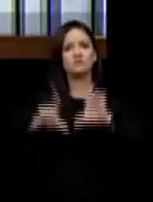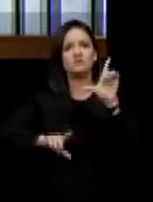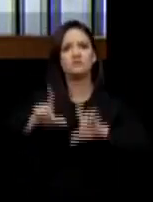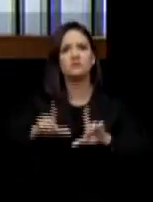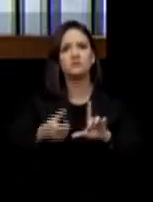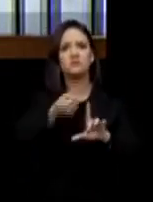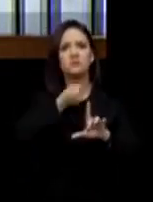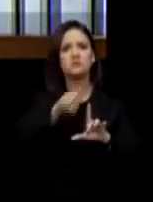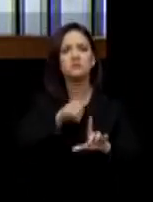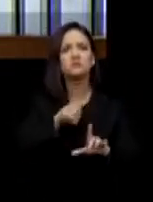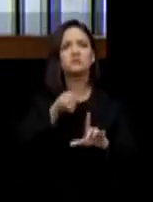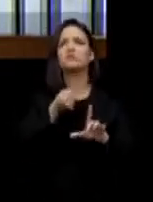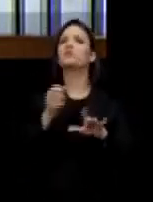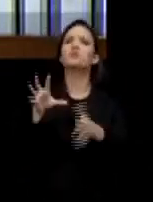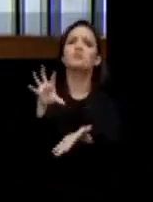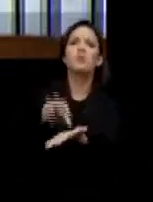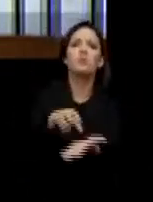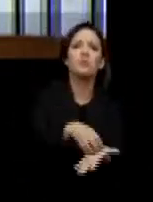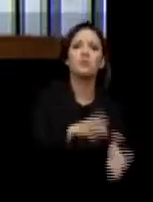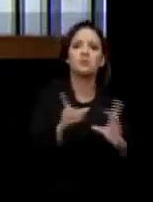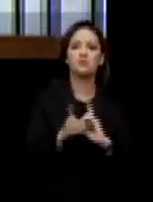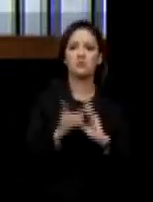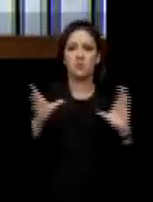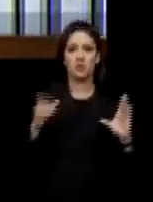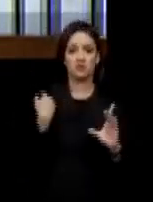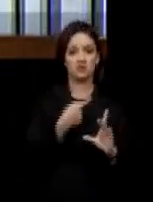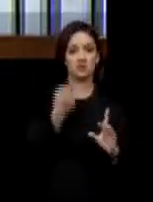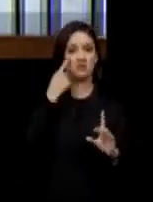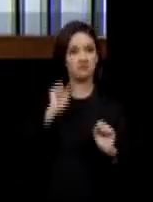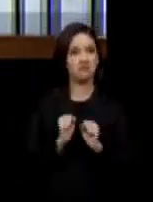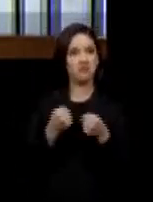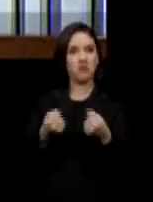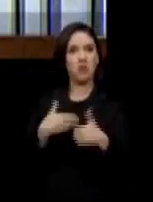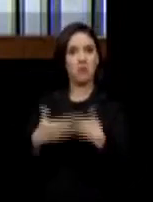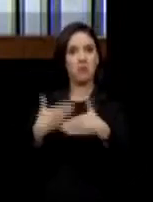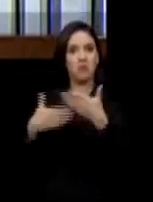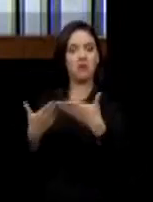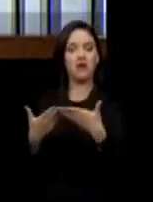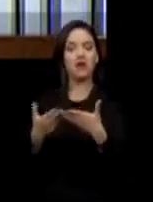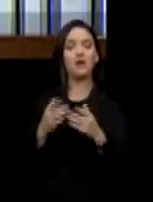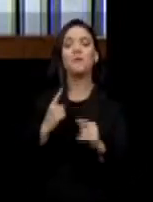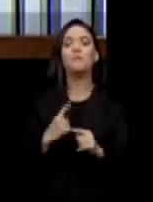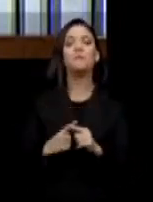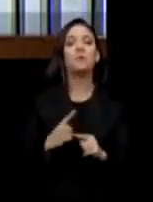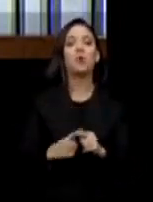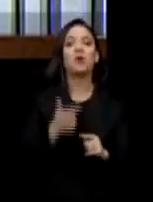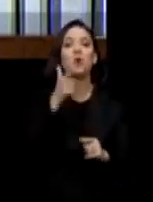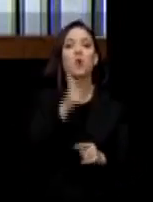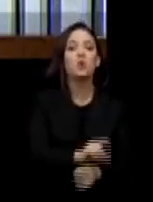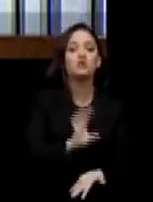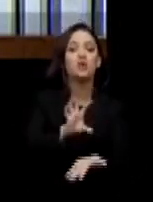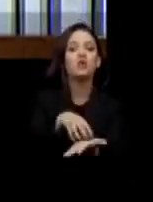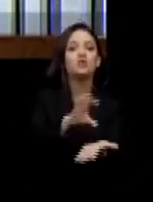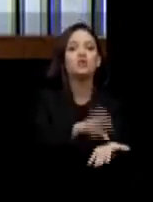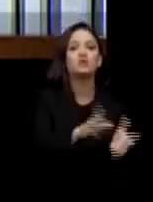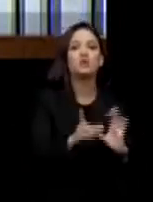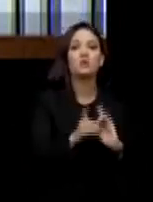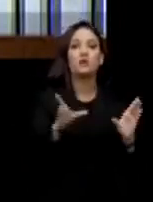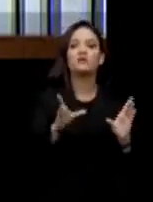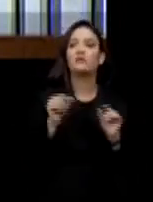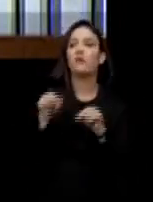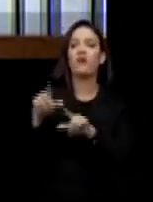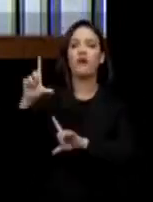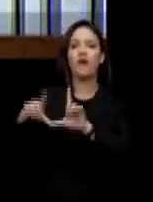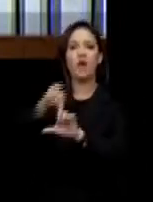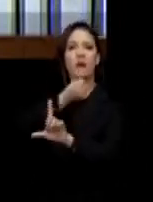instituições democráticas brasileiras. Devemos tais avanços, em grande medida, exatamente à